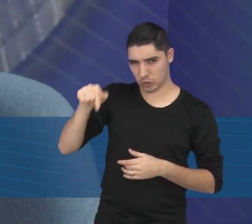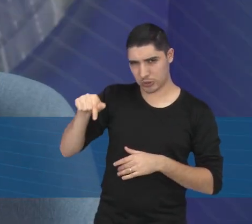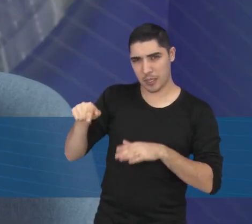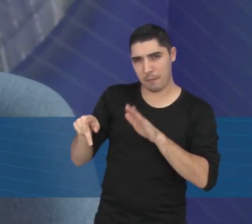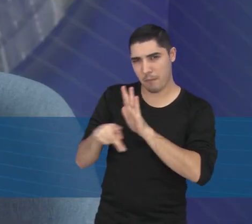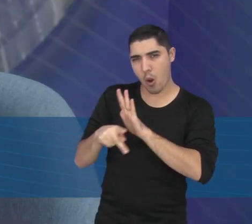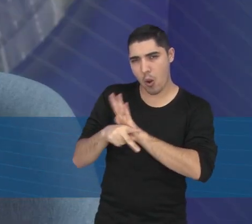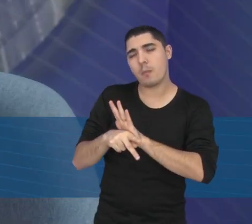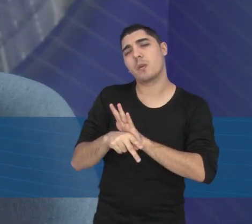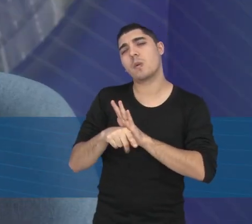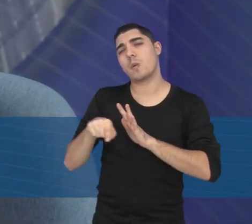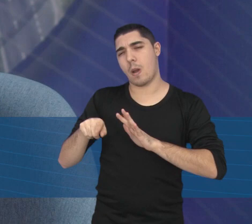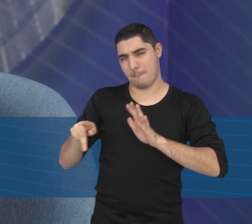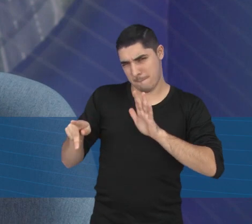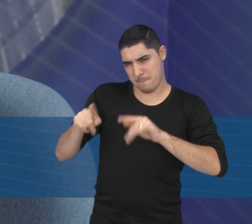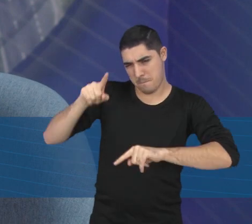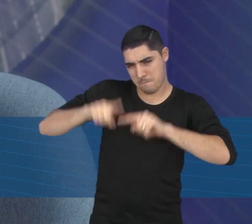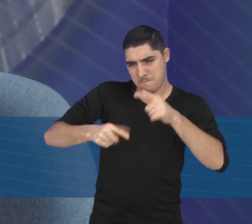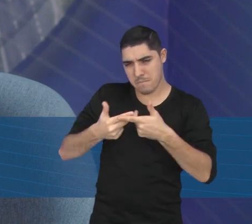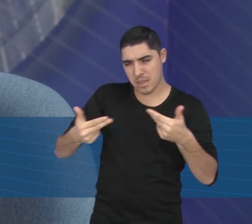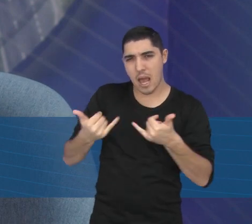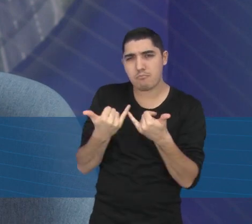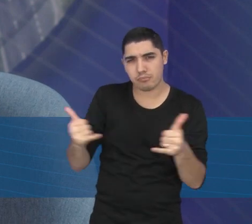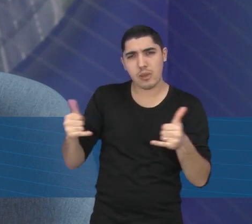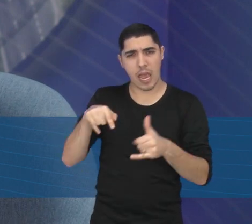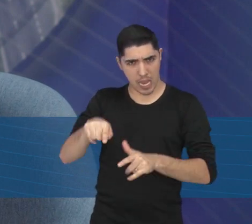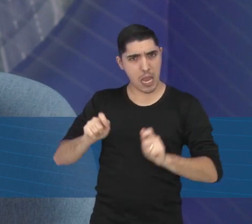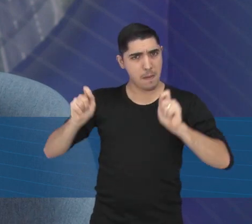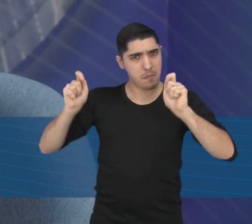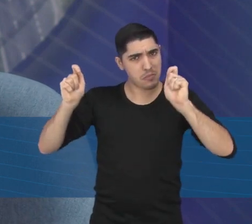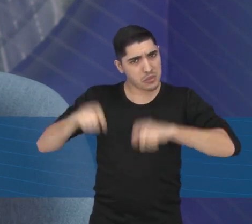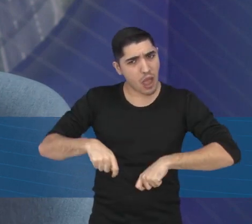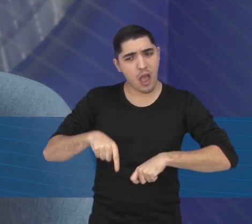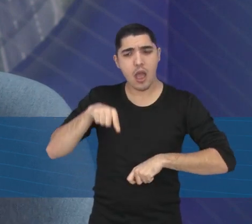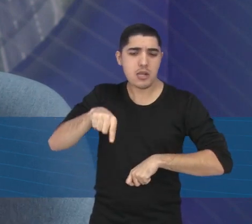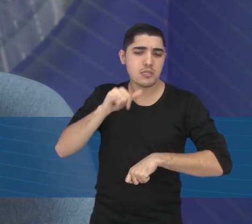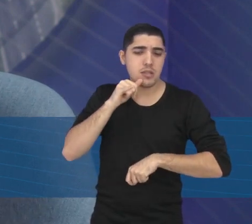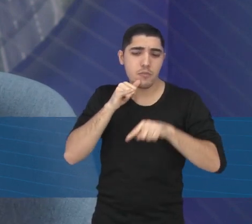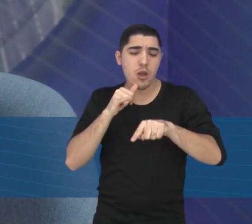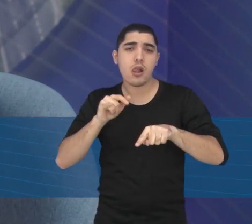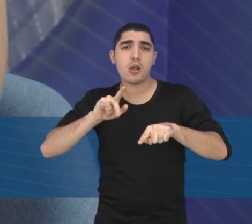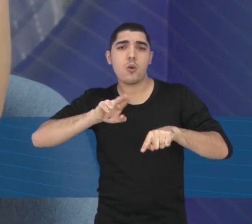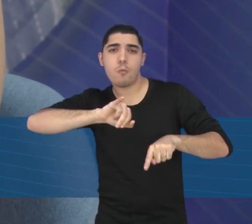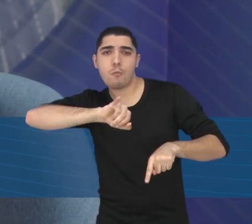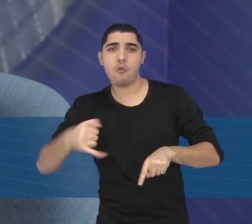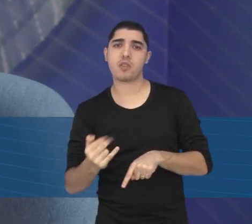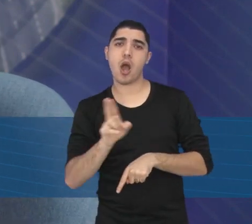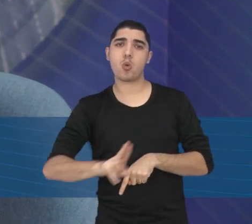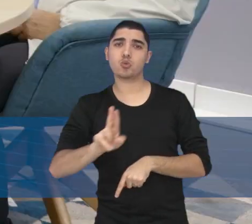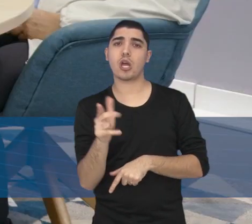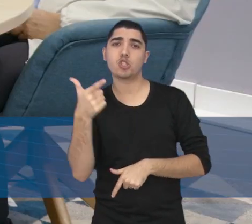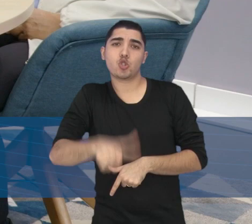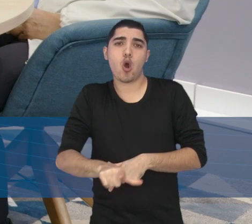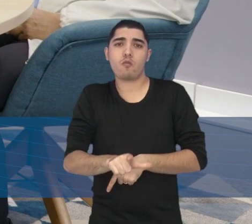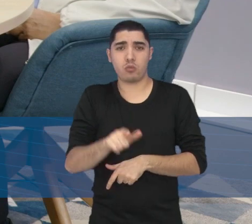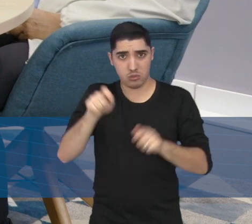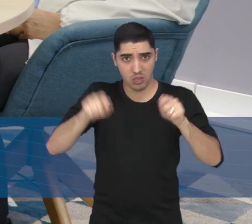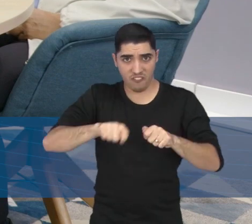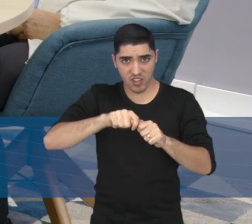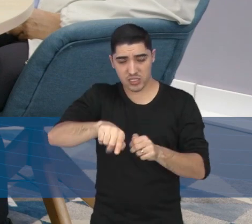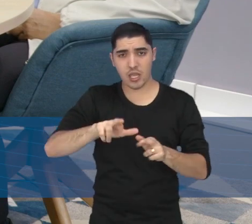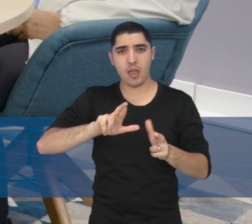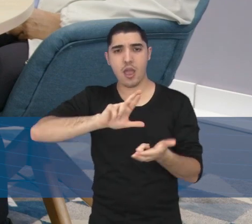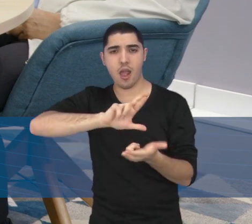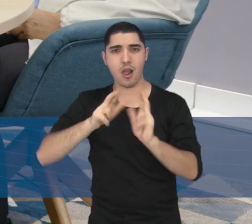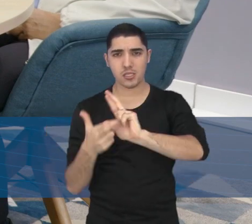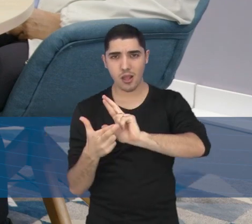lixo eletrônico, esse tipo de resíduo, ele tem potencial para que sejam feitas outras coisas? Ele é reciclável? Sim, não, acho